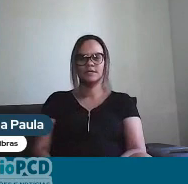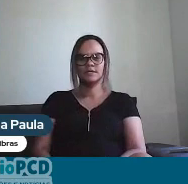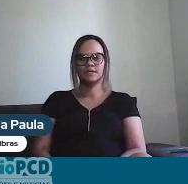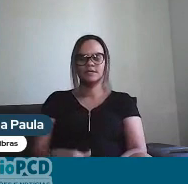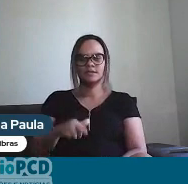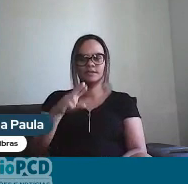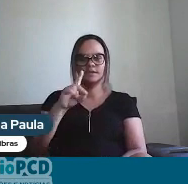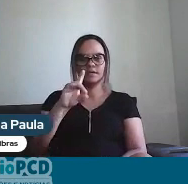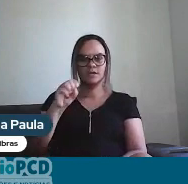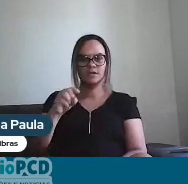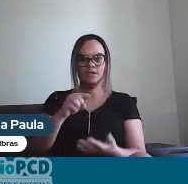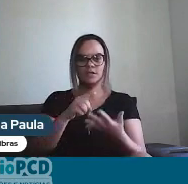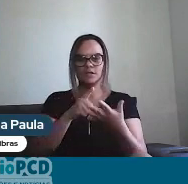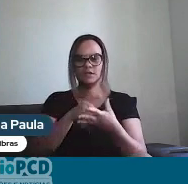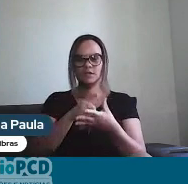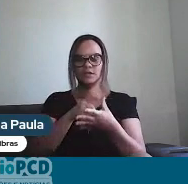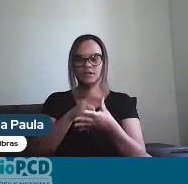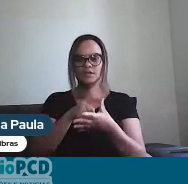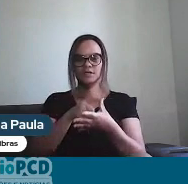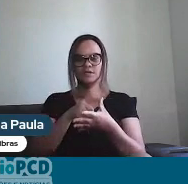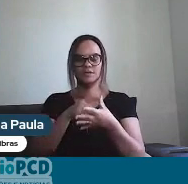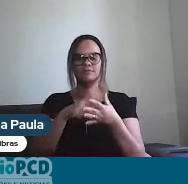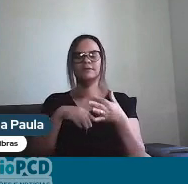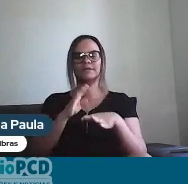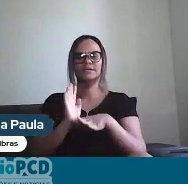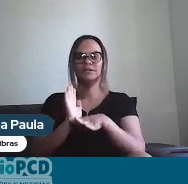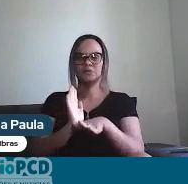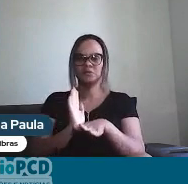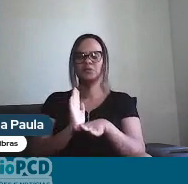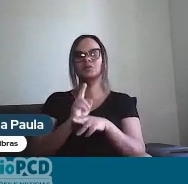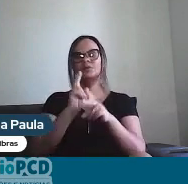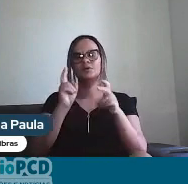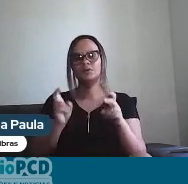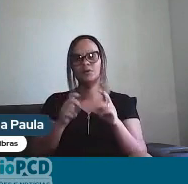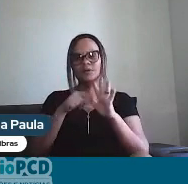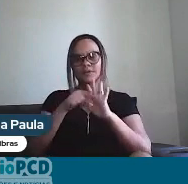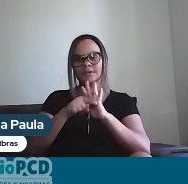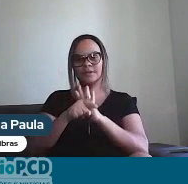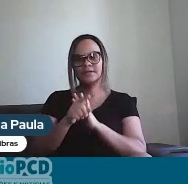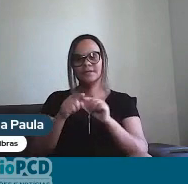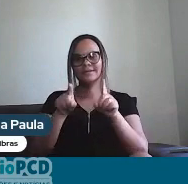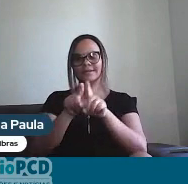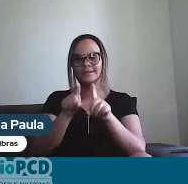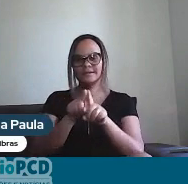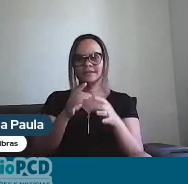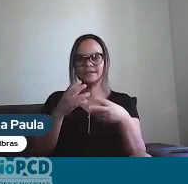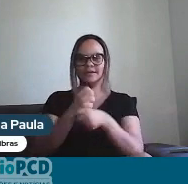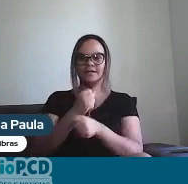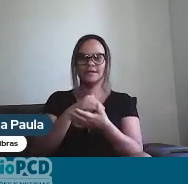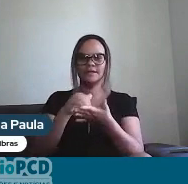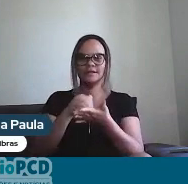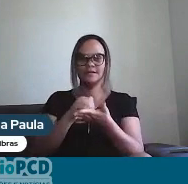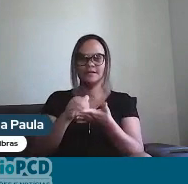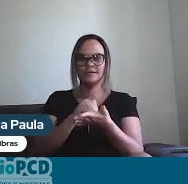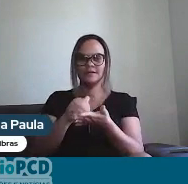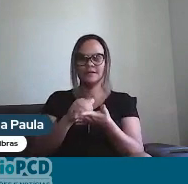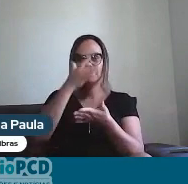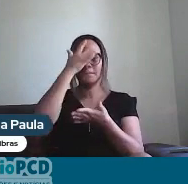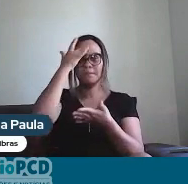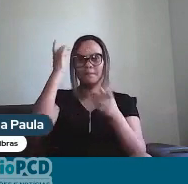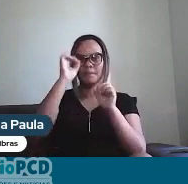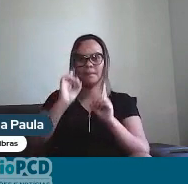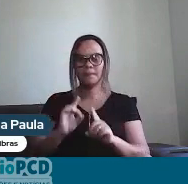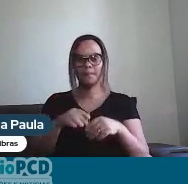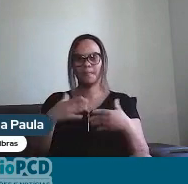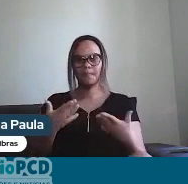também é o cara dos números, né, que sempre nos ajuda com as questões estatísticas e tudo mais, e que é da Secretaria lá da Pessoa com Deficiência também.